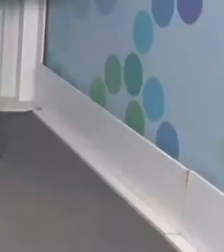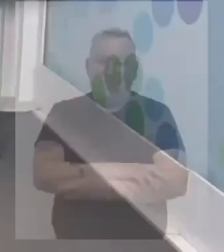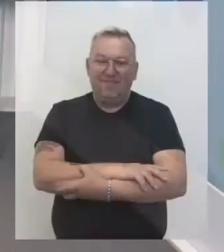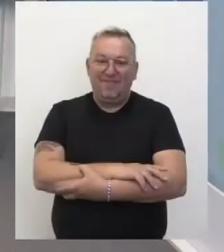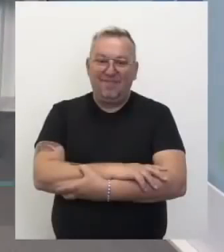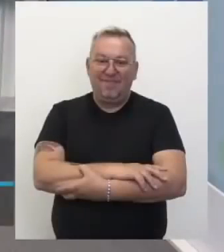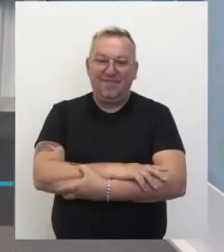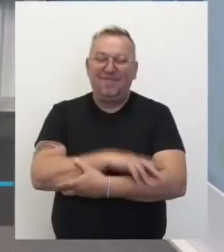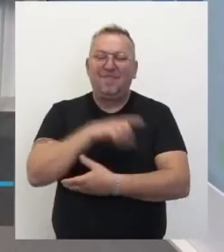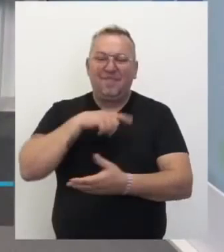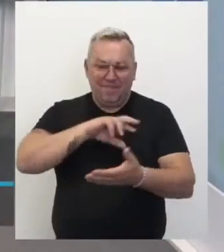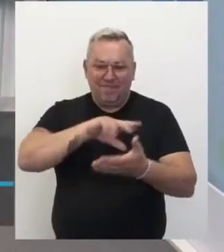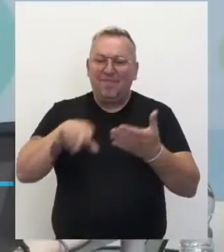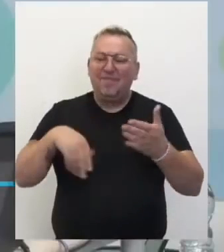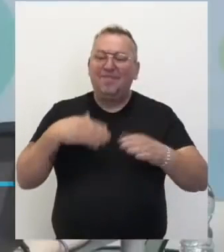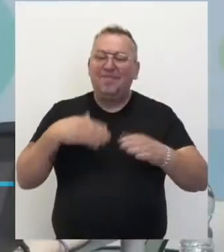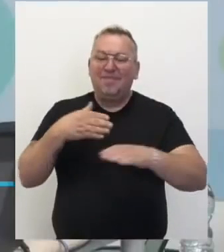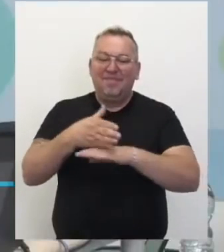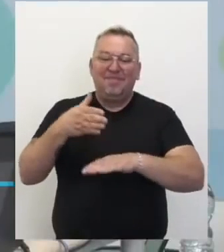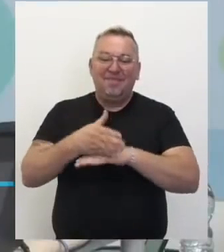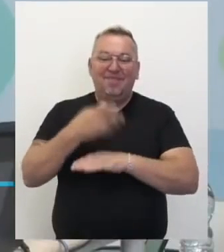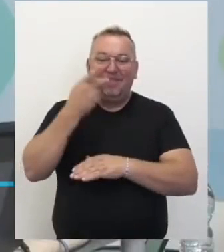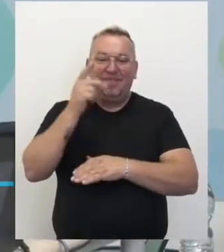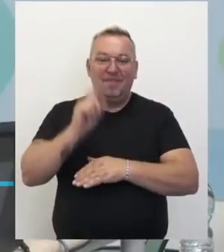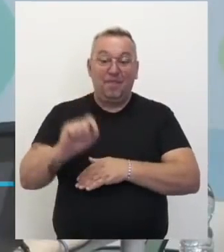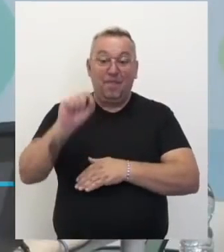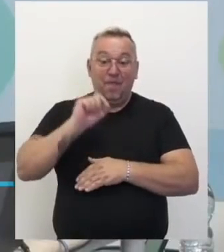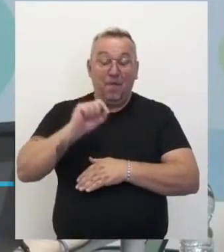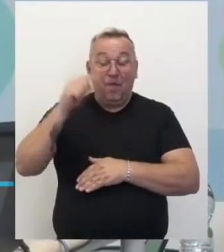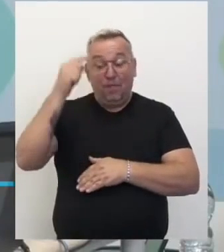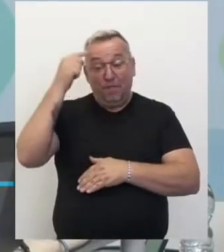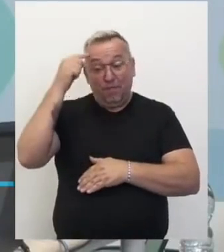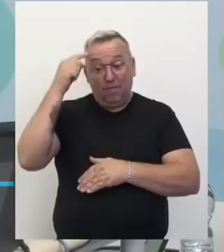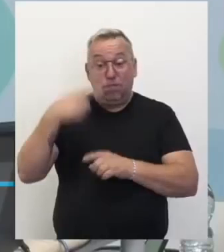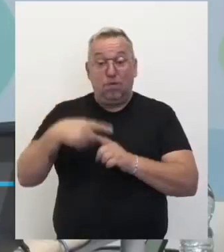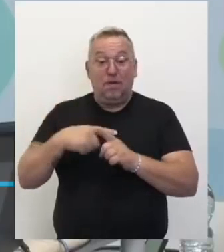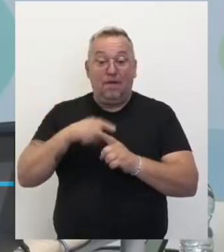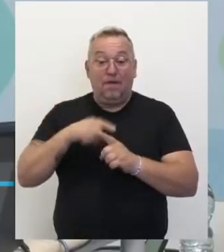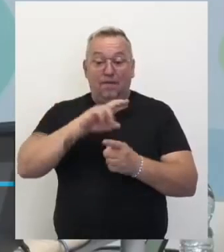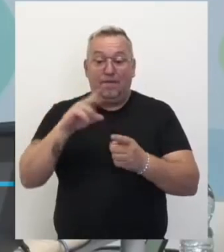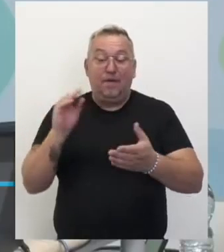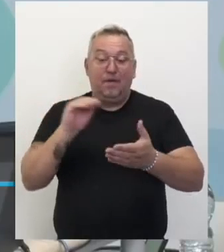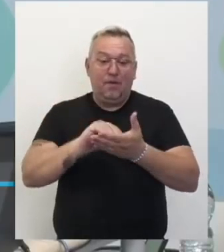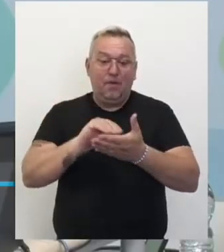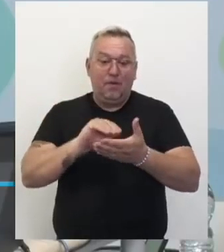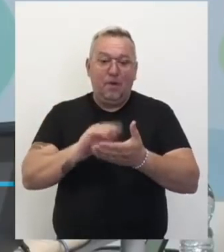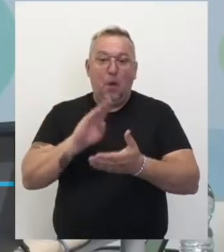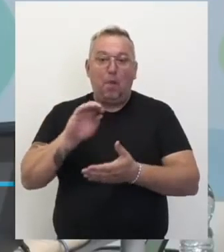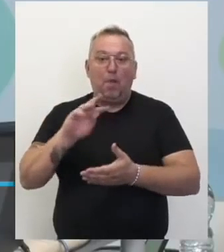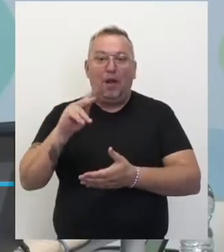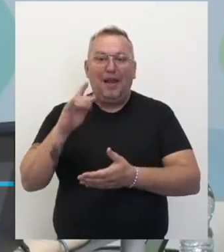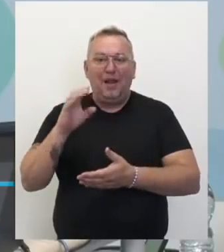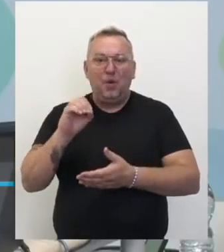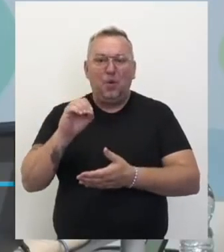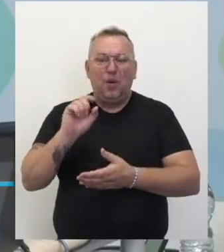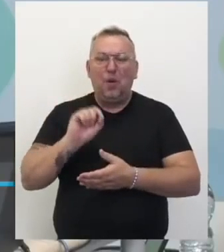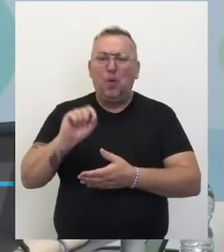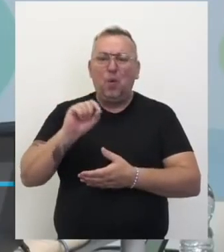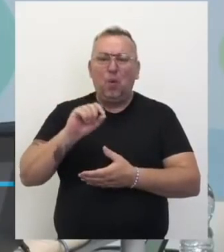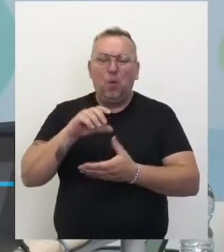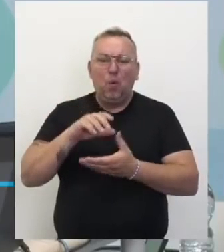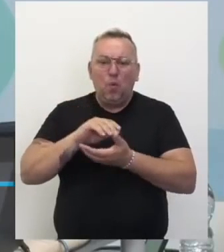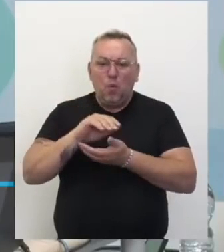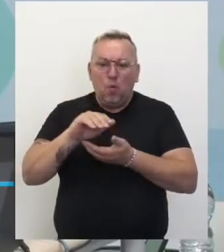Ora, tem várias participações aqui, Joel, que me fizeram inclusive ficar bem pensativo, porque vários colocaram aqui bolinho, aí eu queria saber se esse bolinho é um